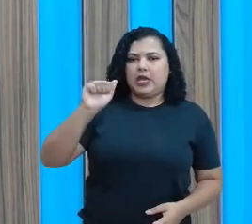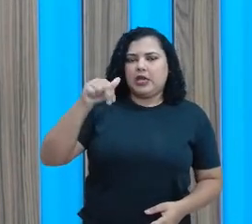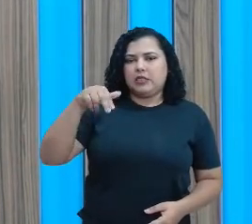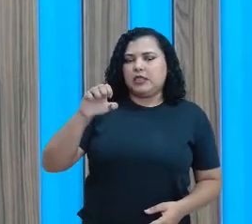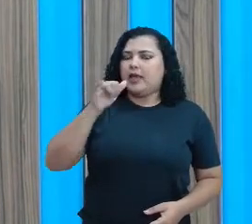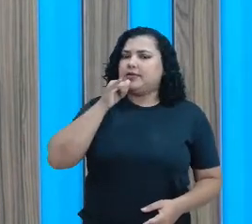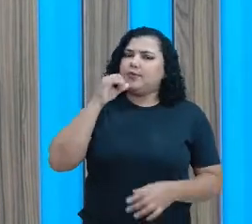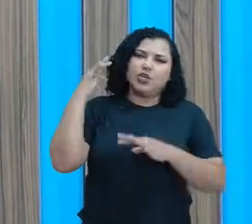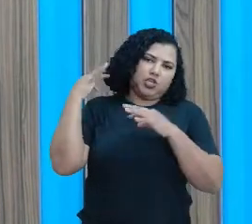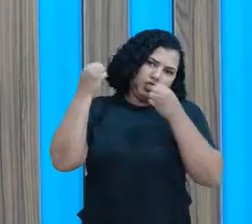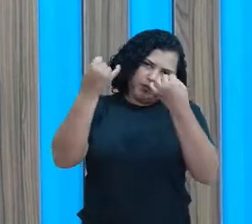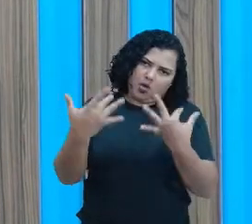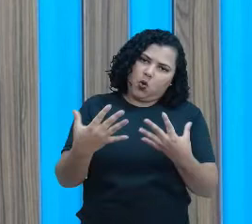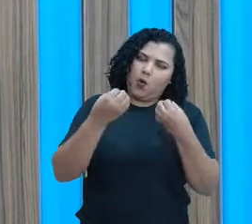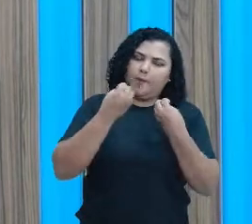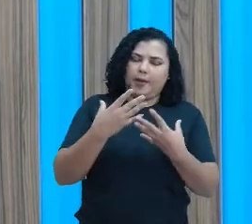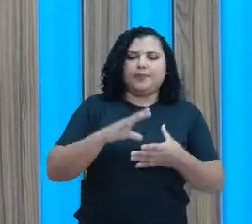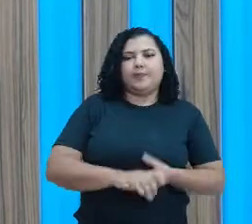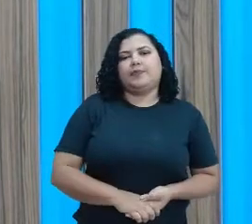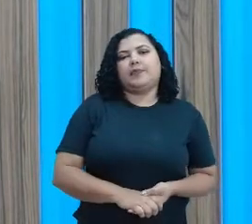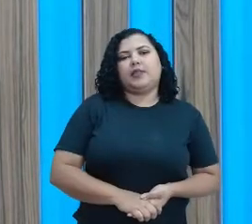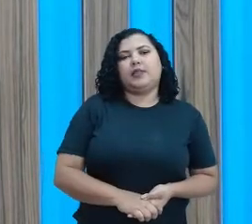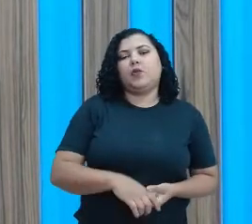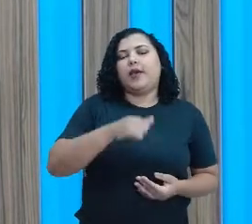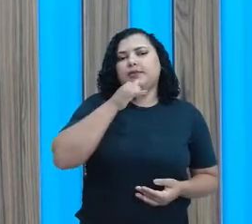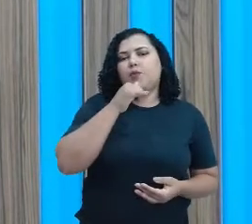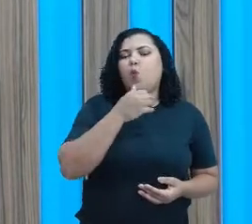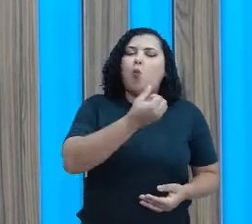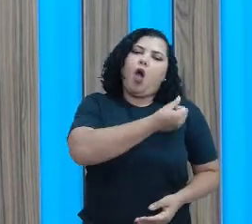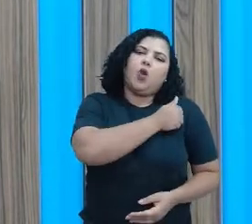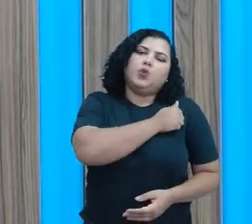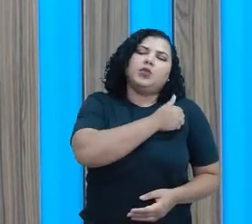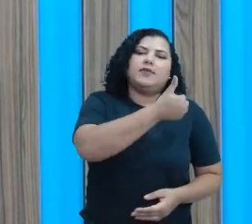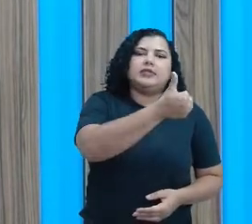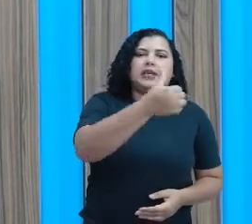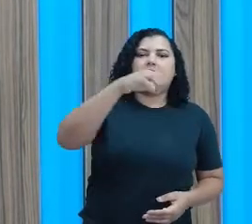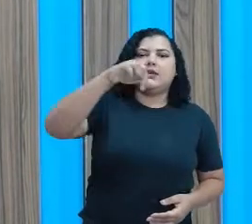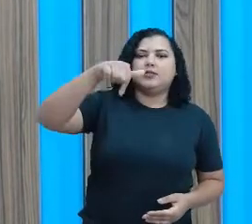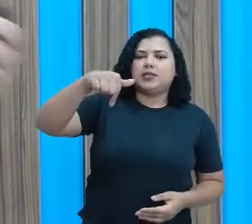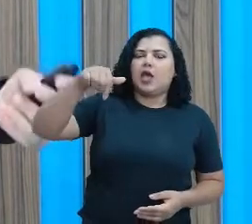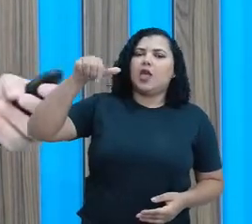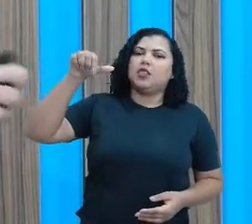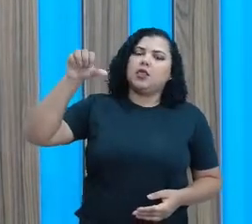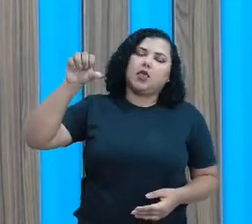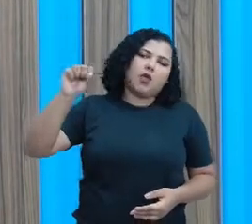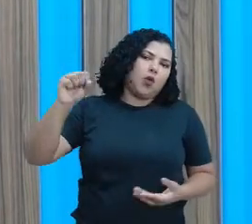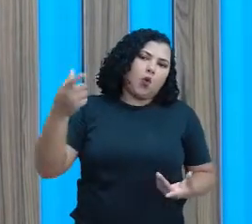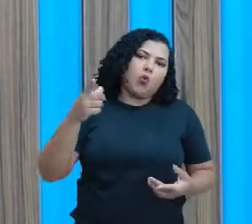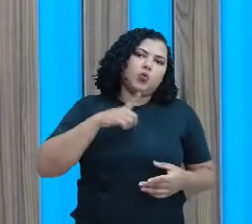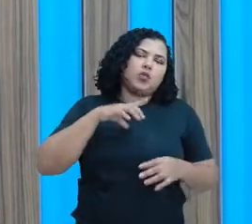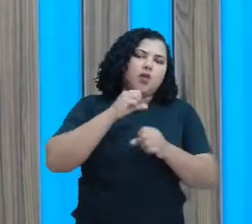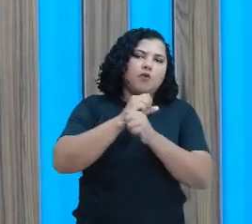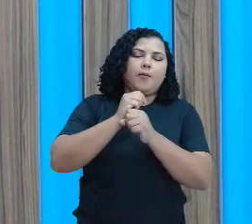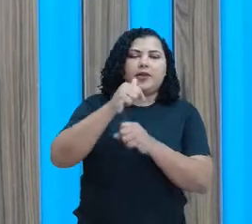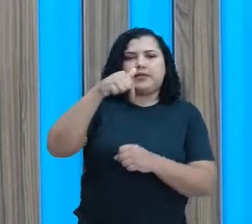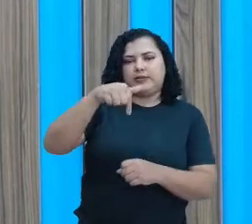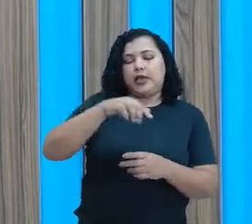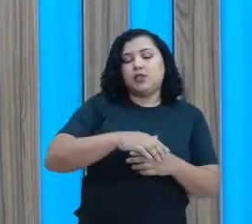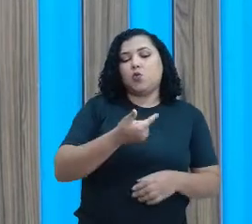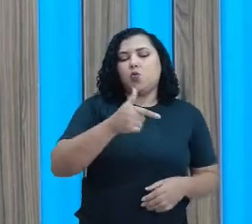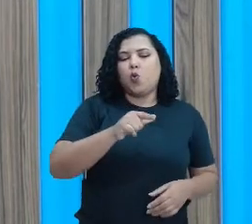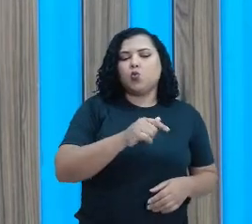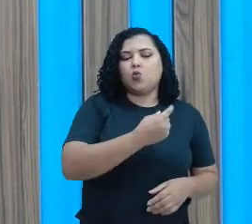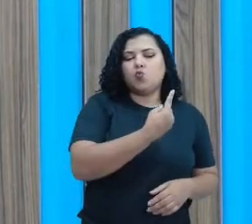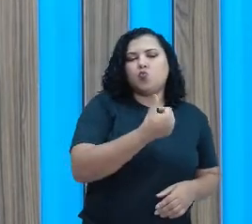aluno tirou notas mais próximas, ficou com média 7. O aluno ficou com nota muito alta e muito baixa, ficou com a média 7. Então,